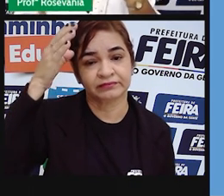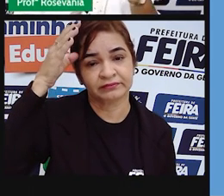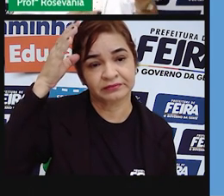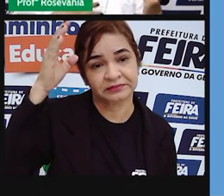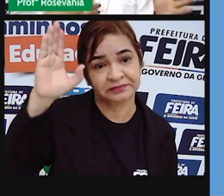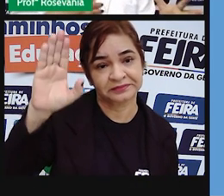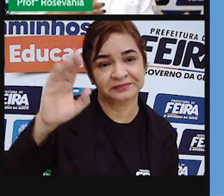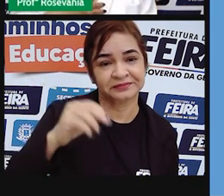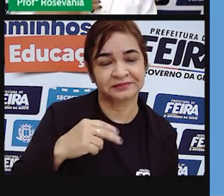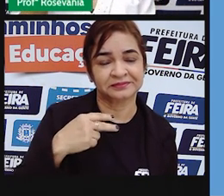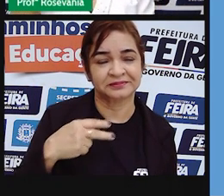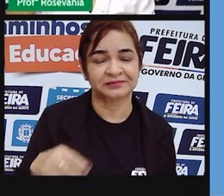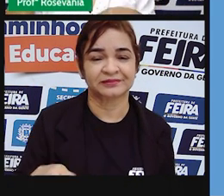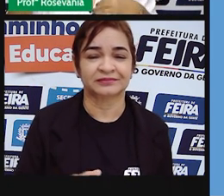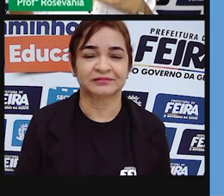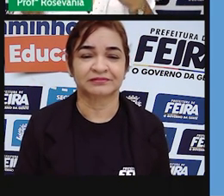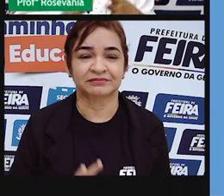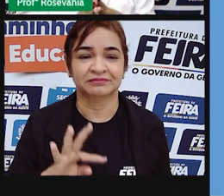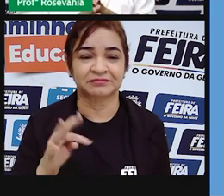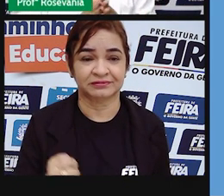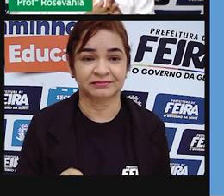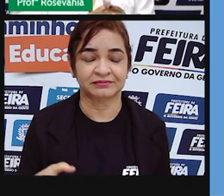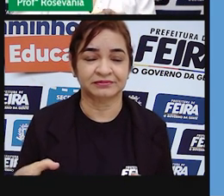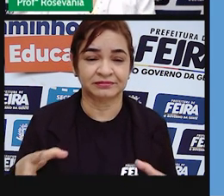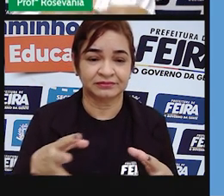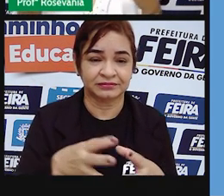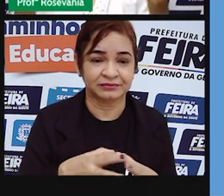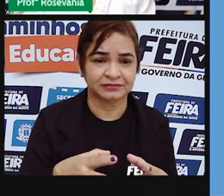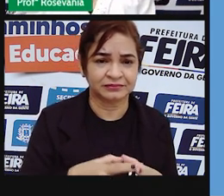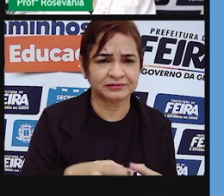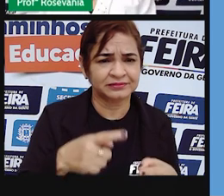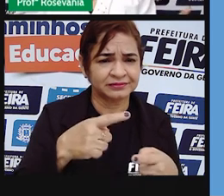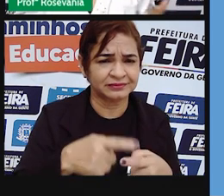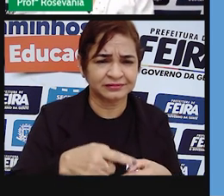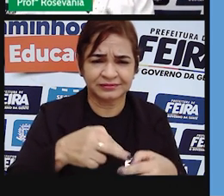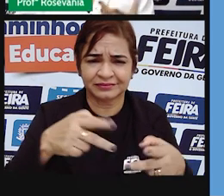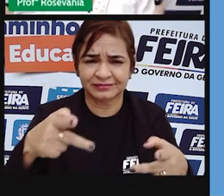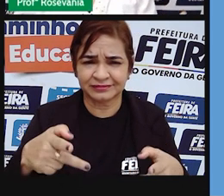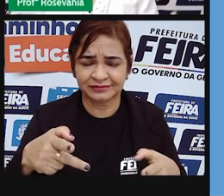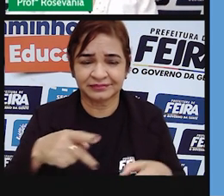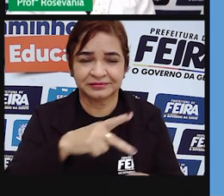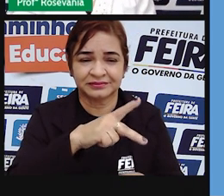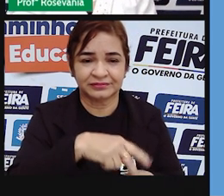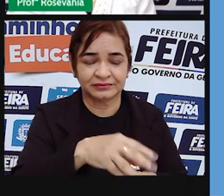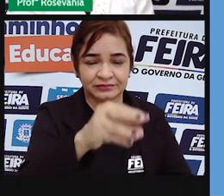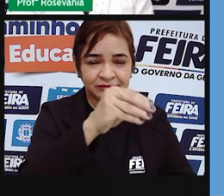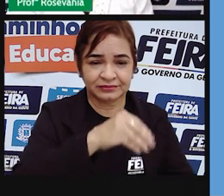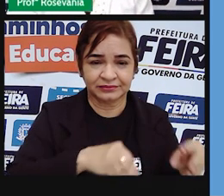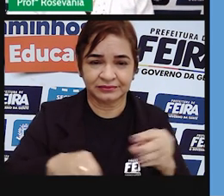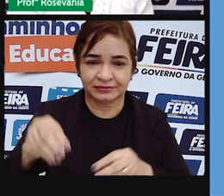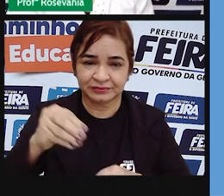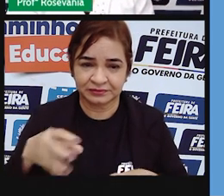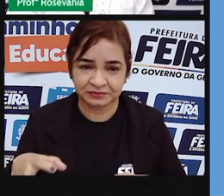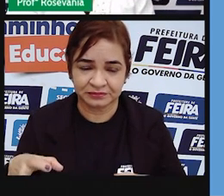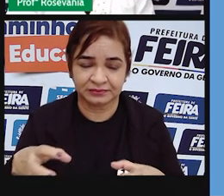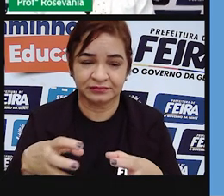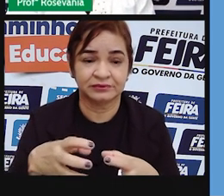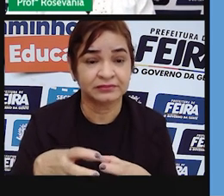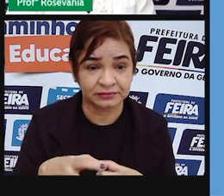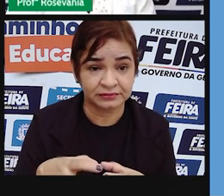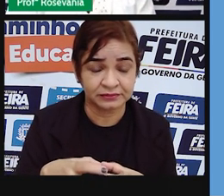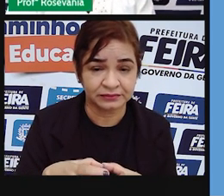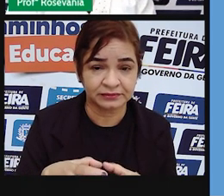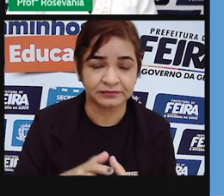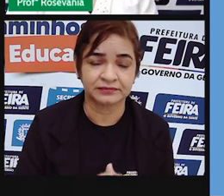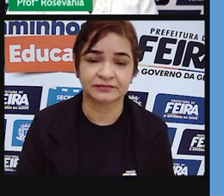loucuras a nossa língua né os nossos costumes do informamos essa população não exista nada que você sabe que nós somos